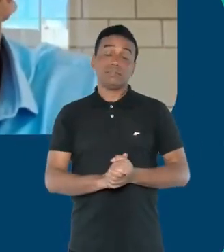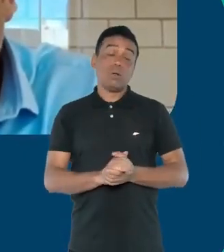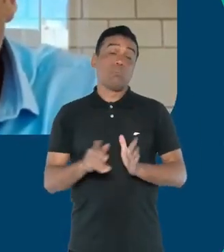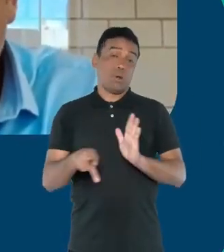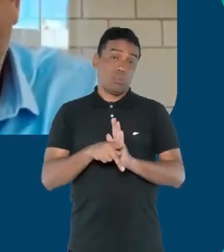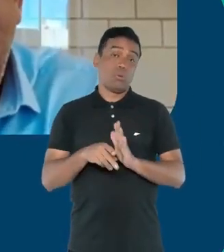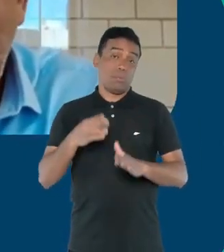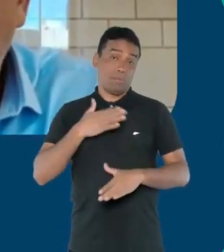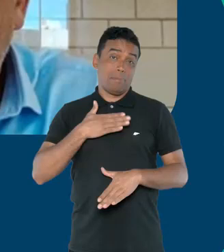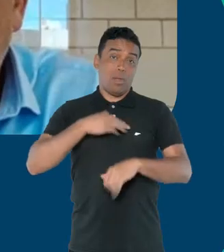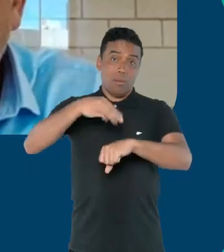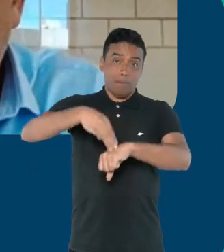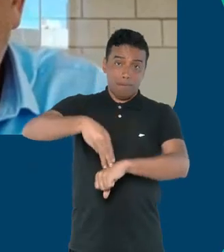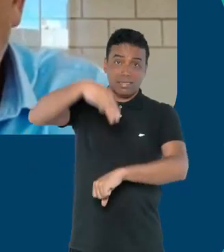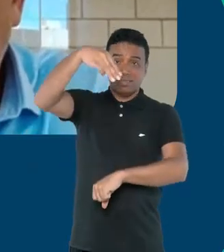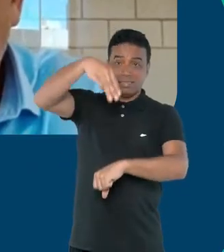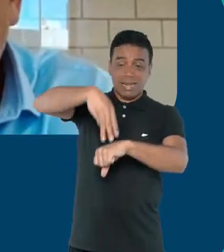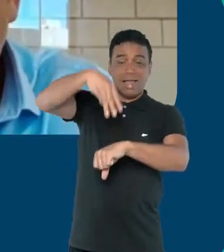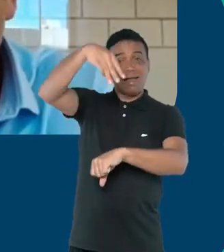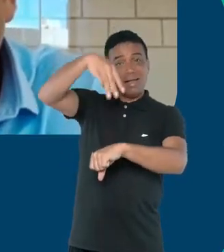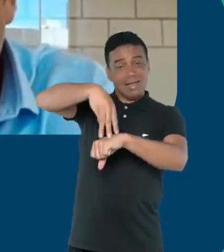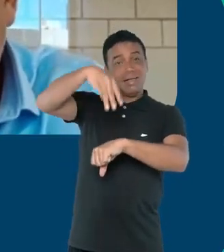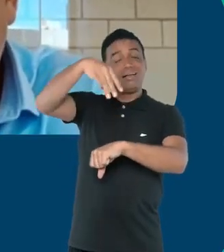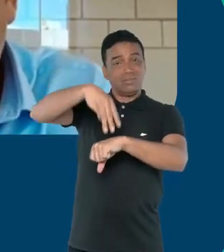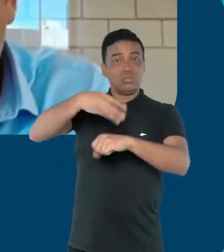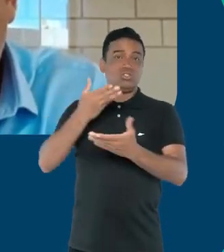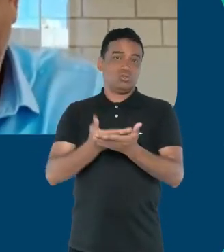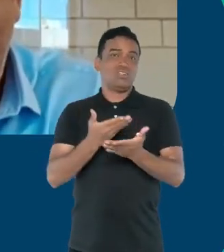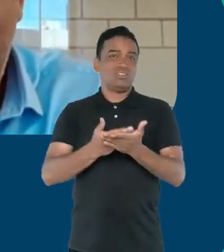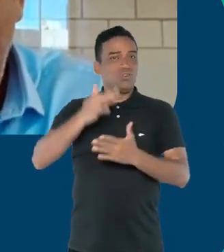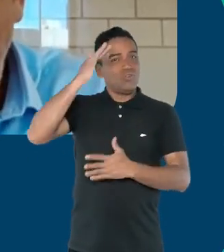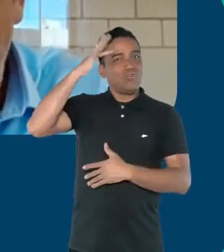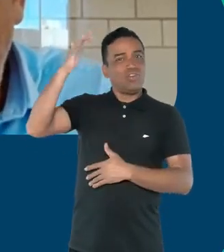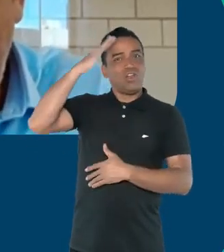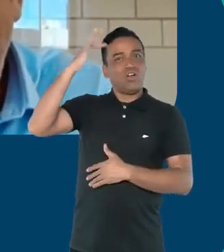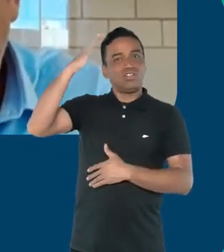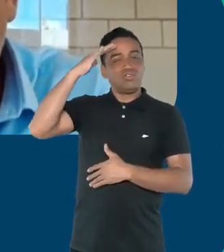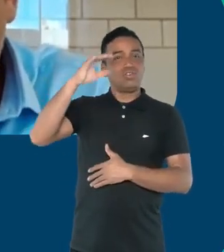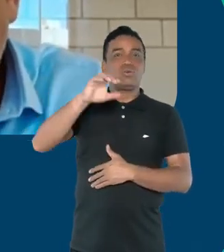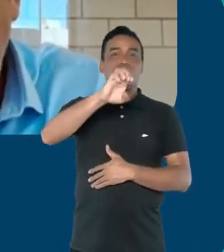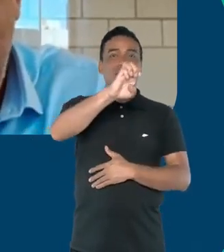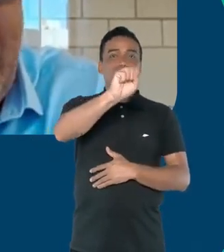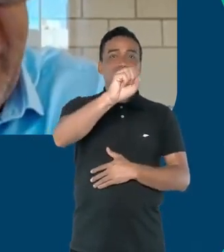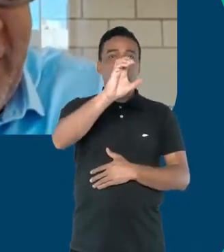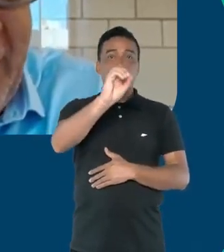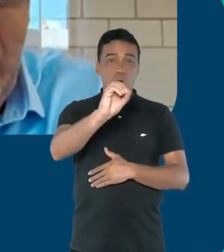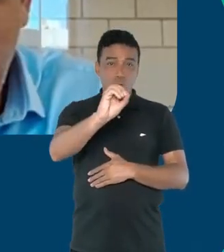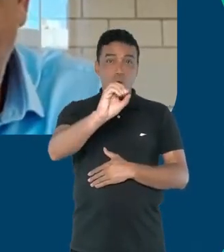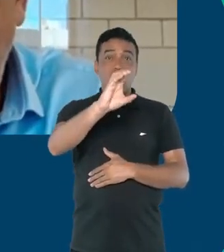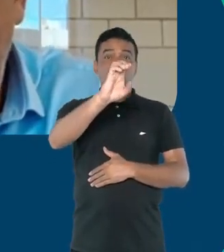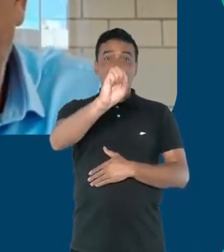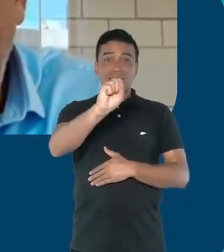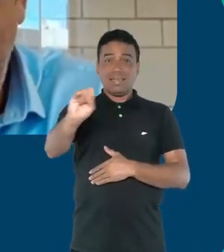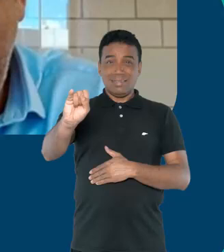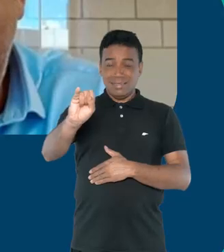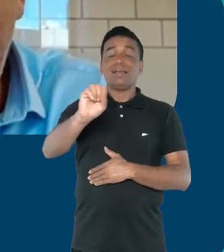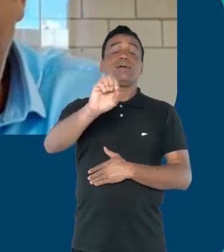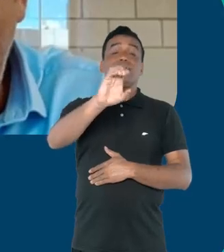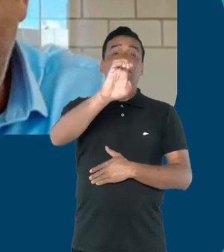meu mestrado estudando esse filósofo escocês, né, nascido em 1711 e morto